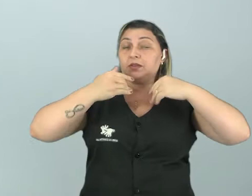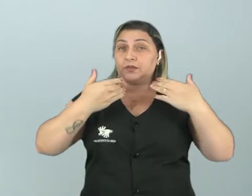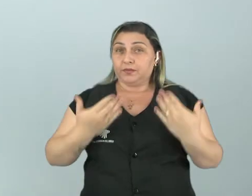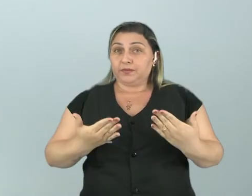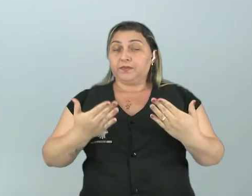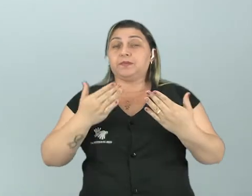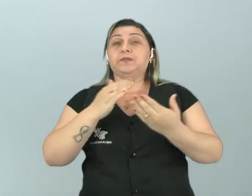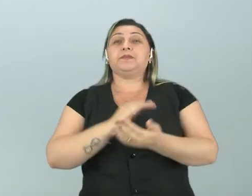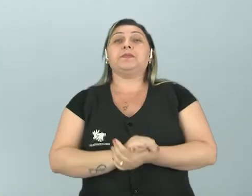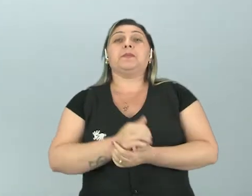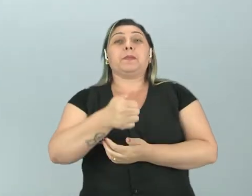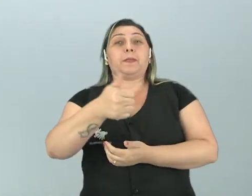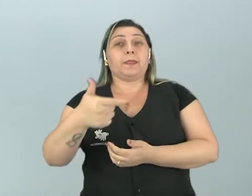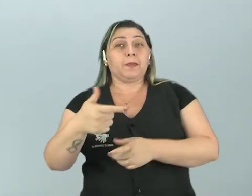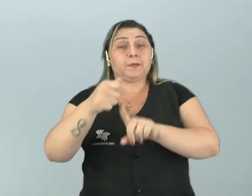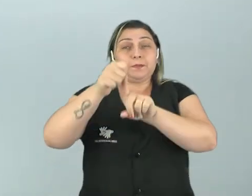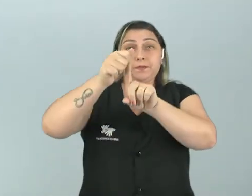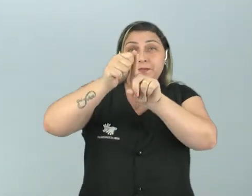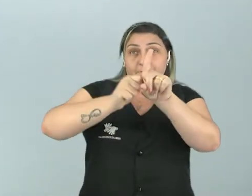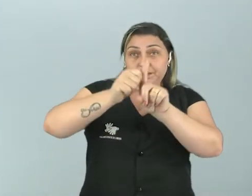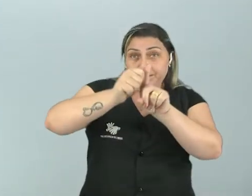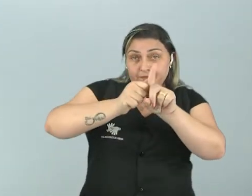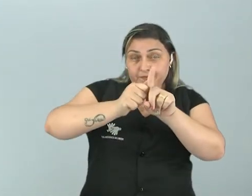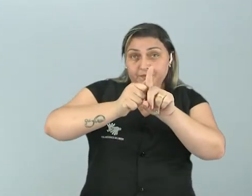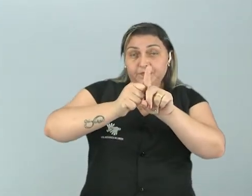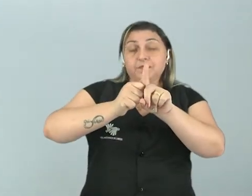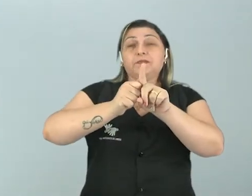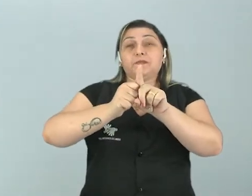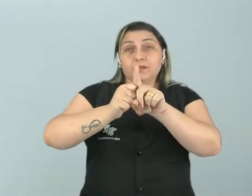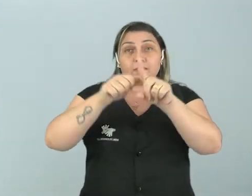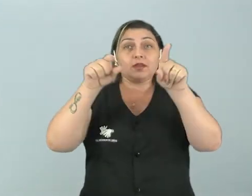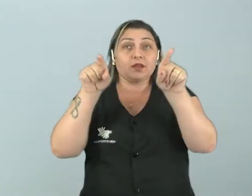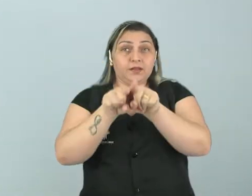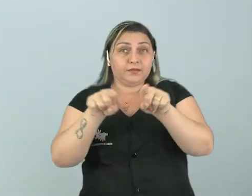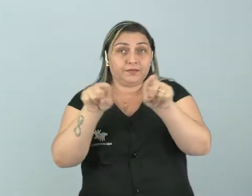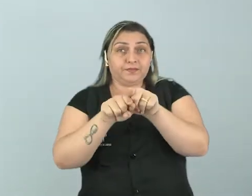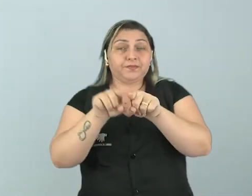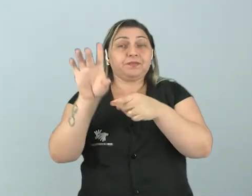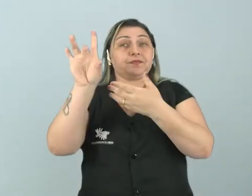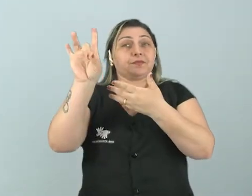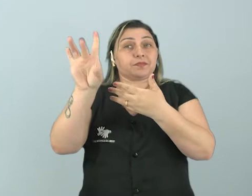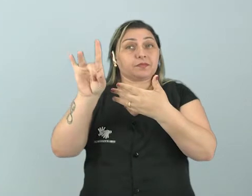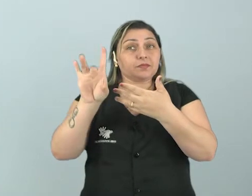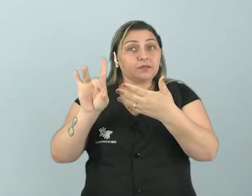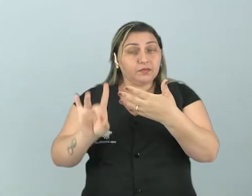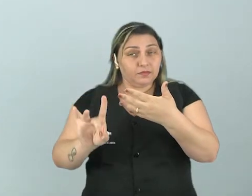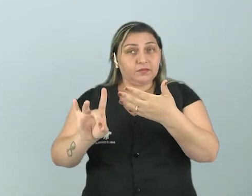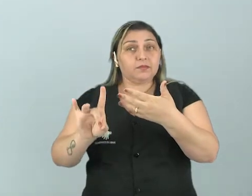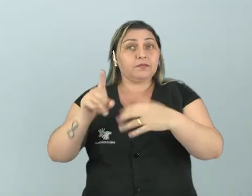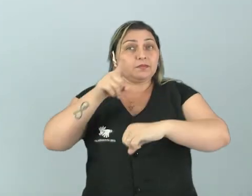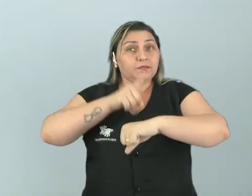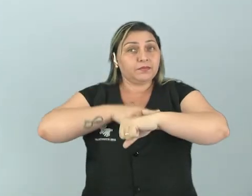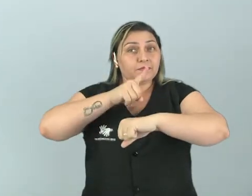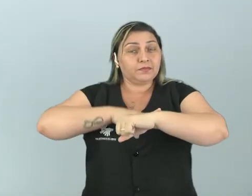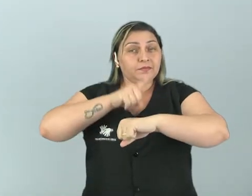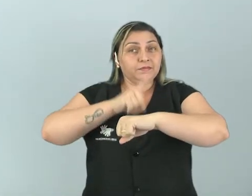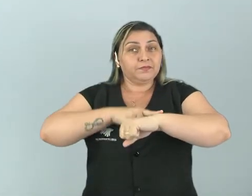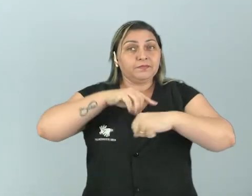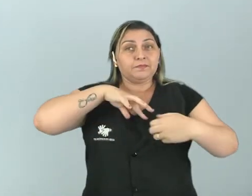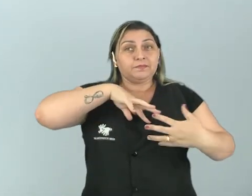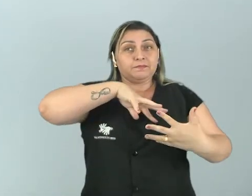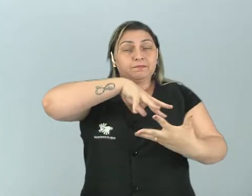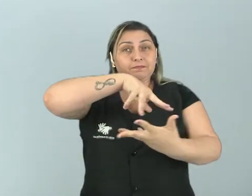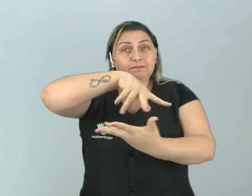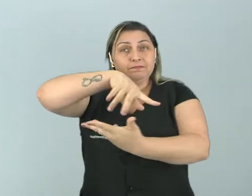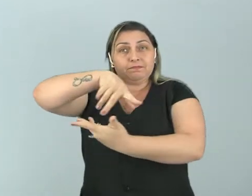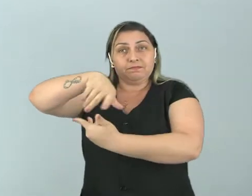meses, são 12 meses, de forma também que cada tempo que a Terra levava